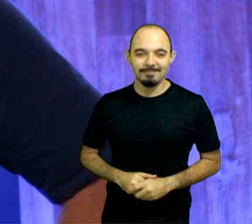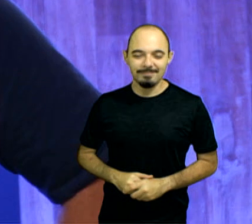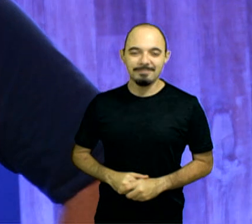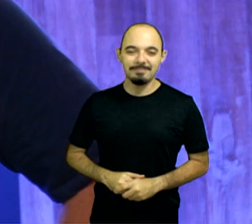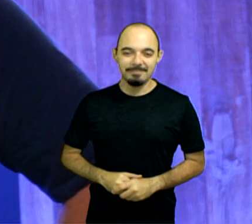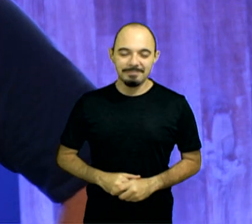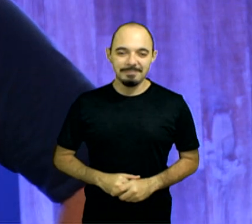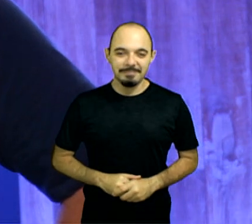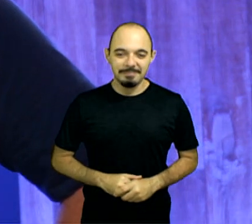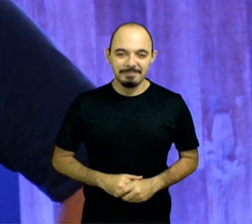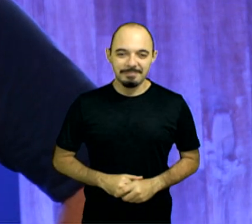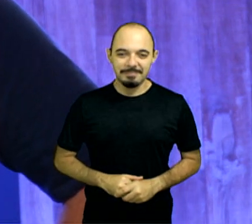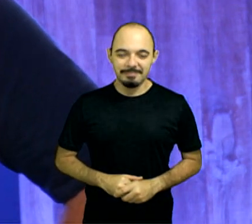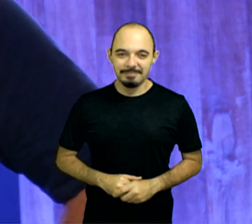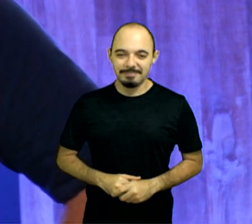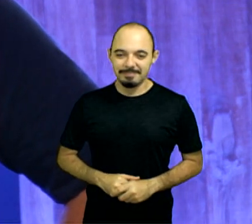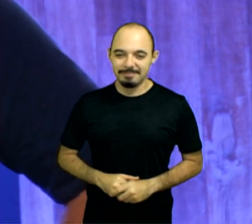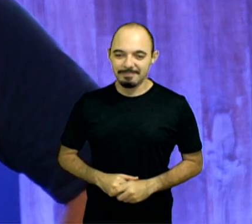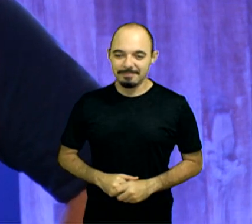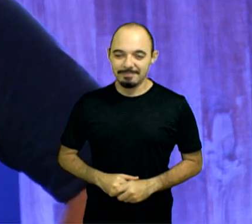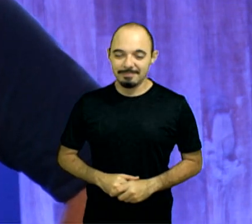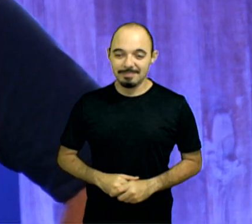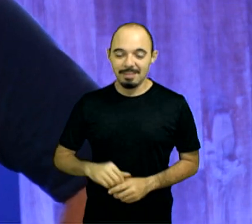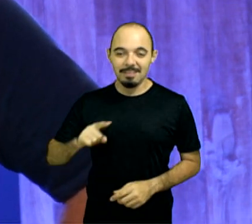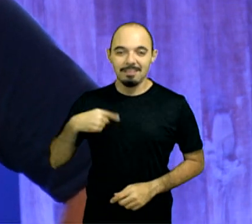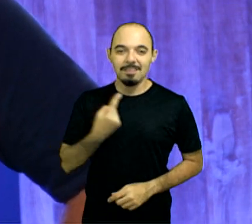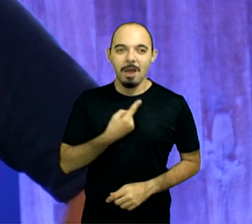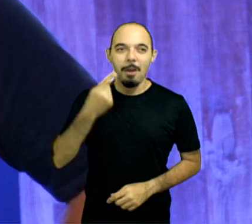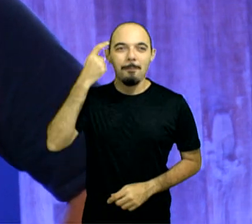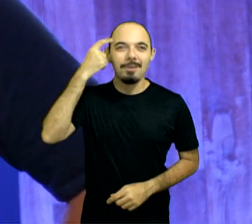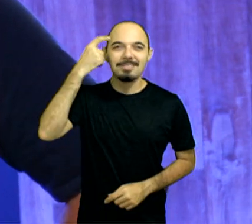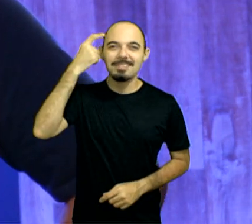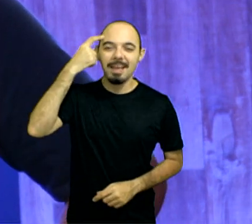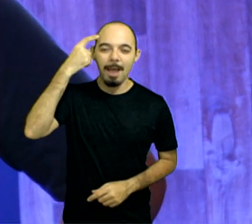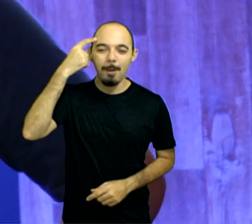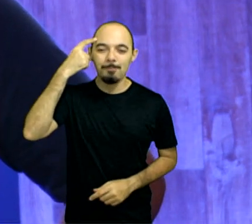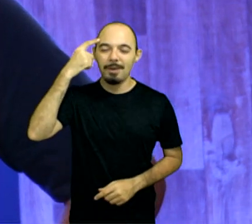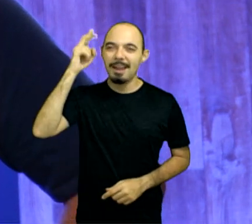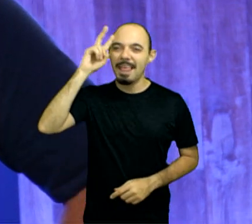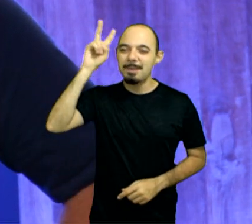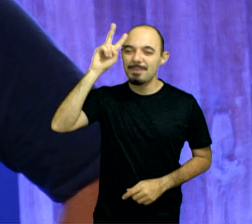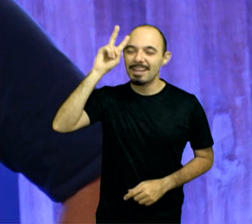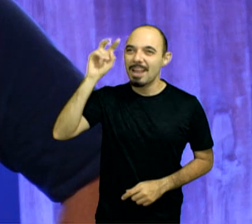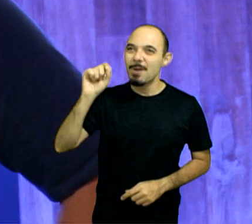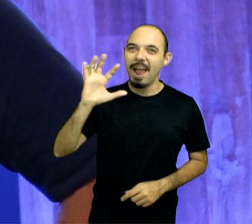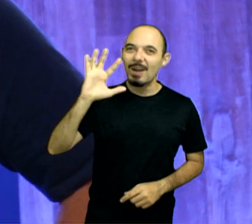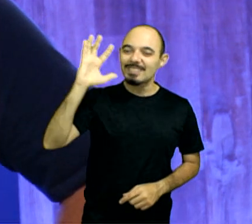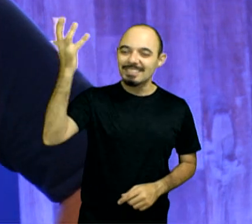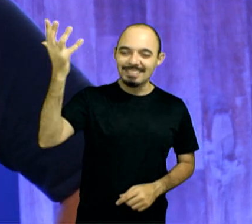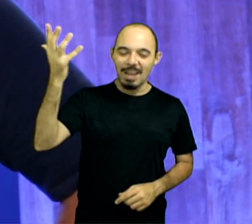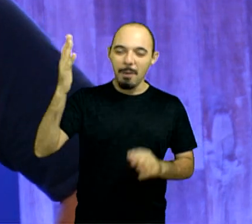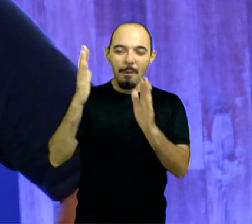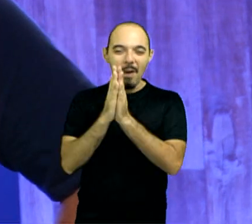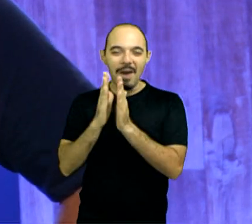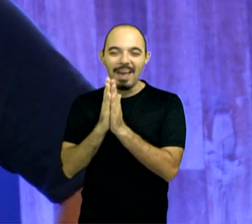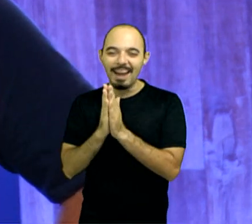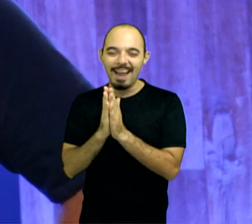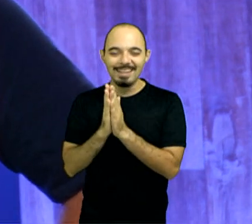A gente revê um monte de coisas, né? Hoje eu oro, de manhã quando eu